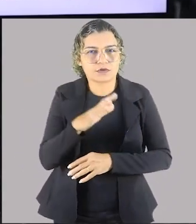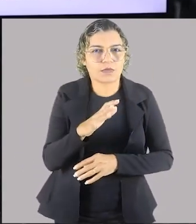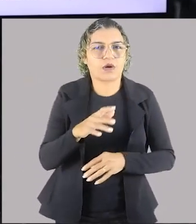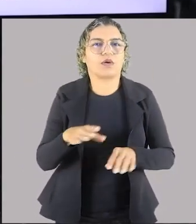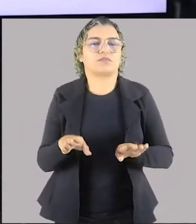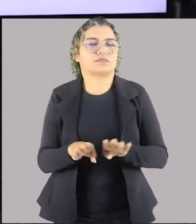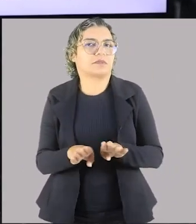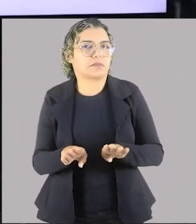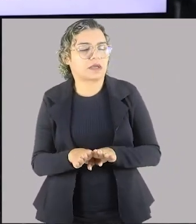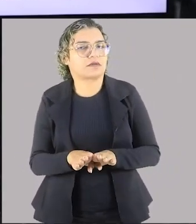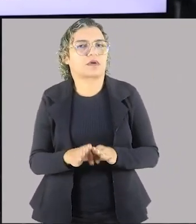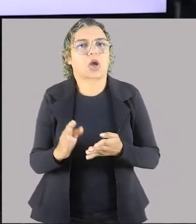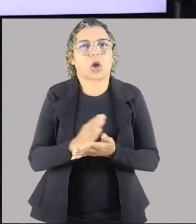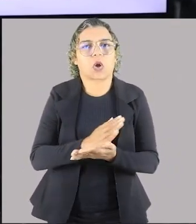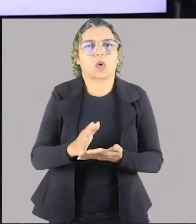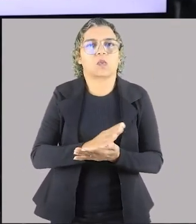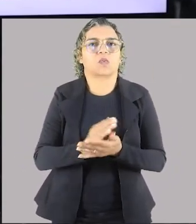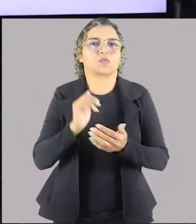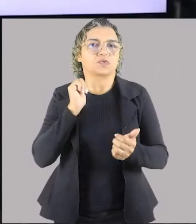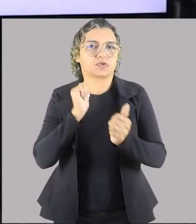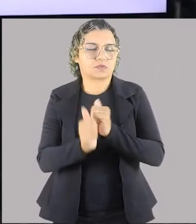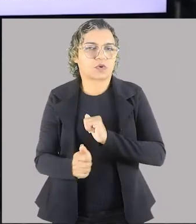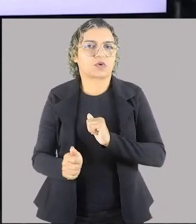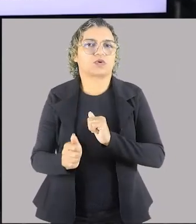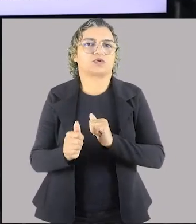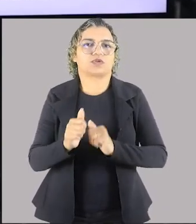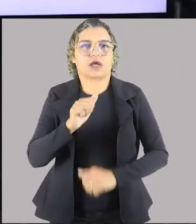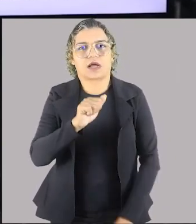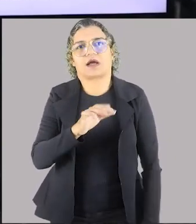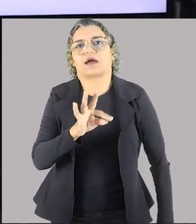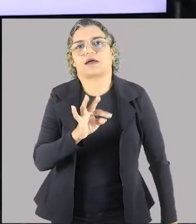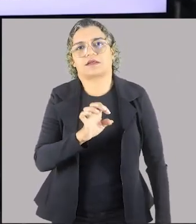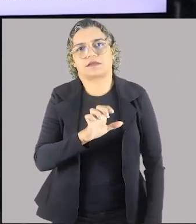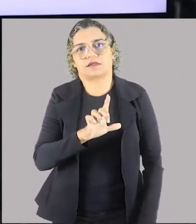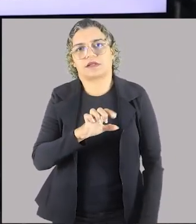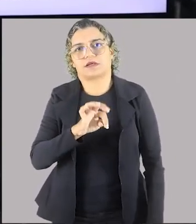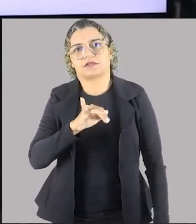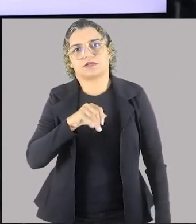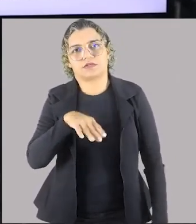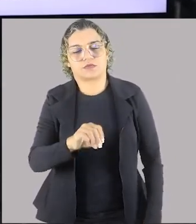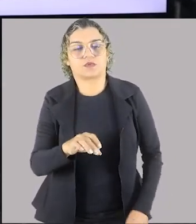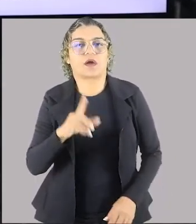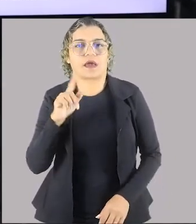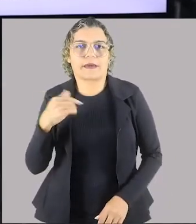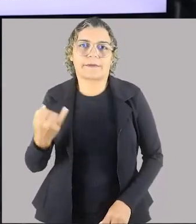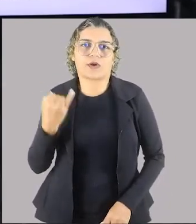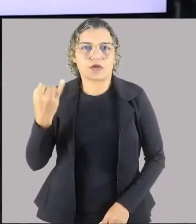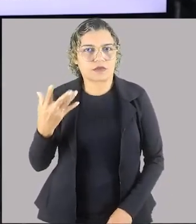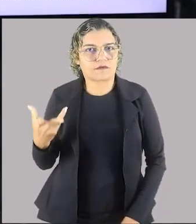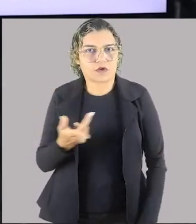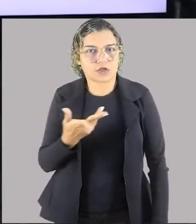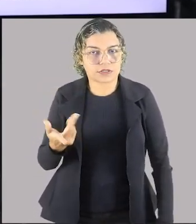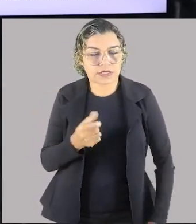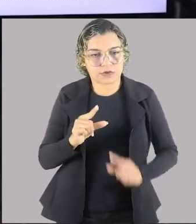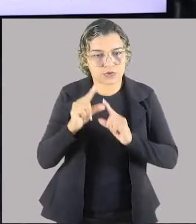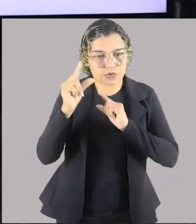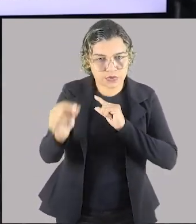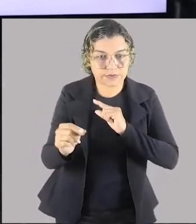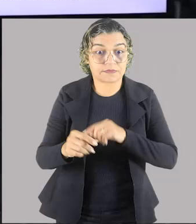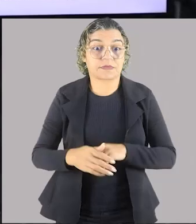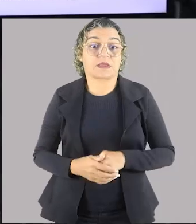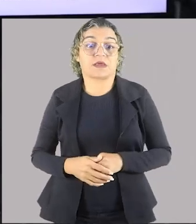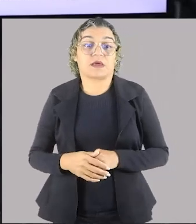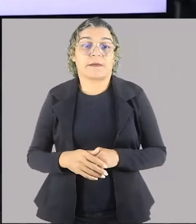esportes de atletismo. De suma importância, né, o trabalho de velocidade. A potência,